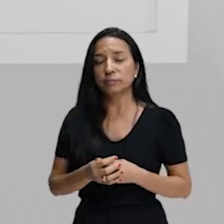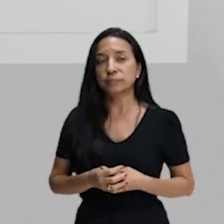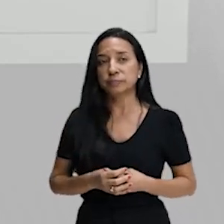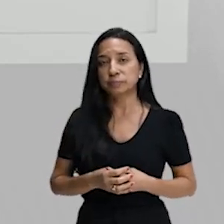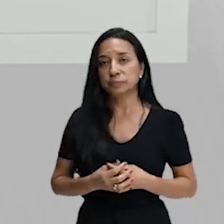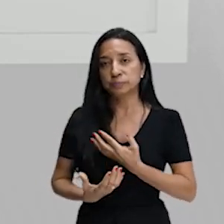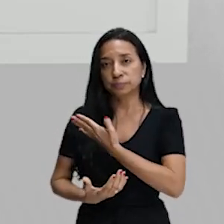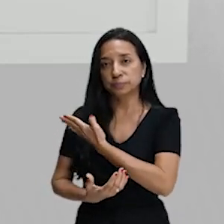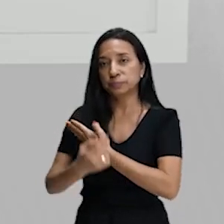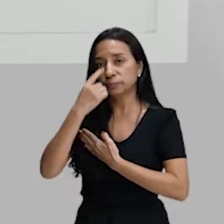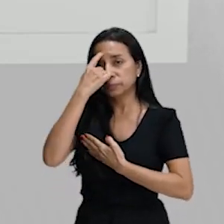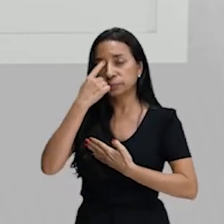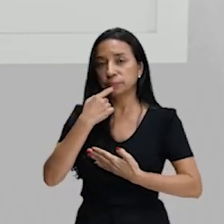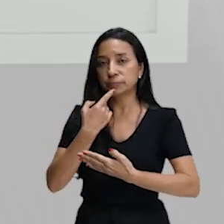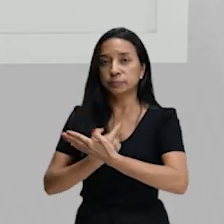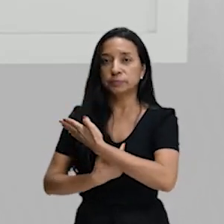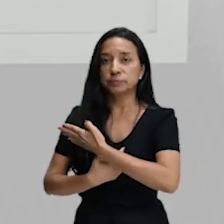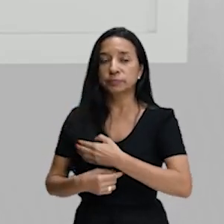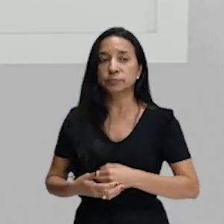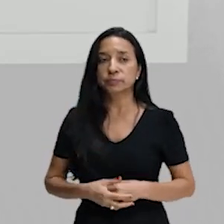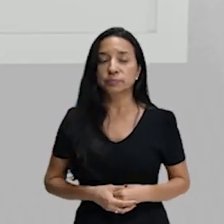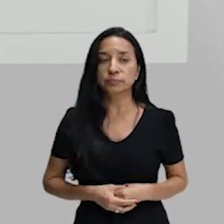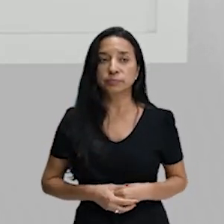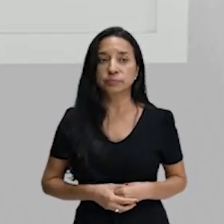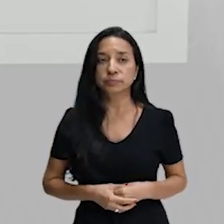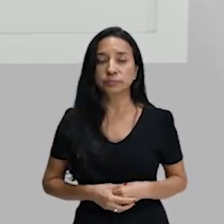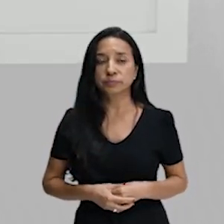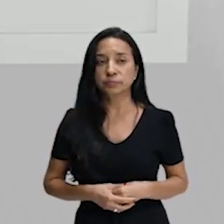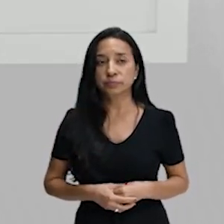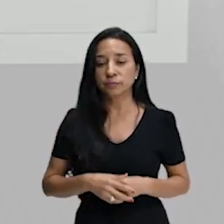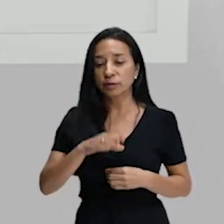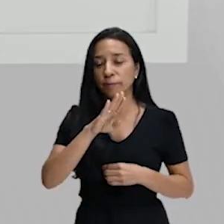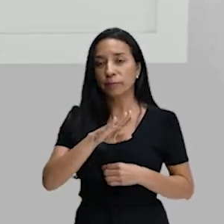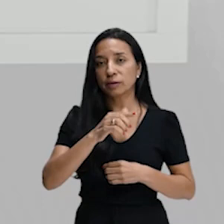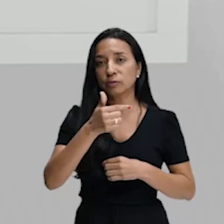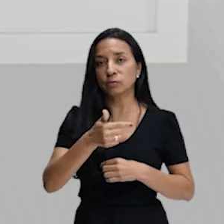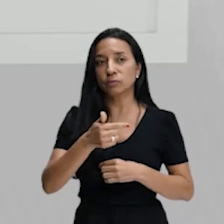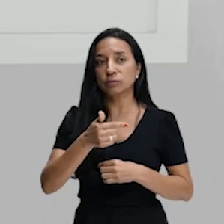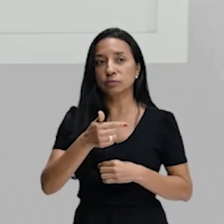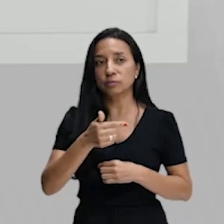aqui. Vai sobrar o quê? Vai sobrar 4